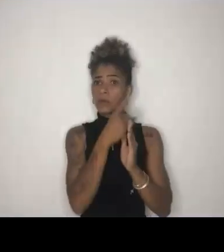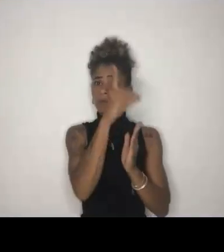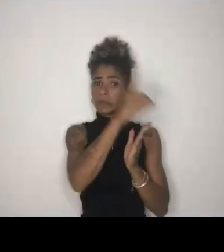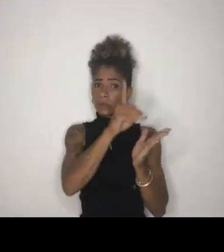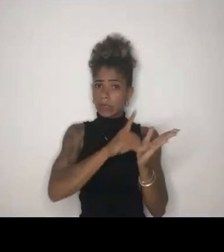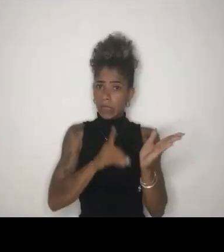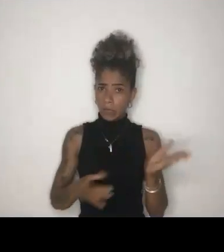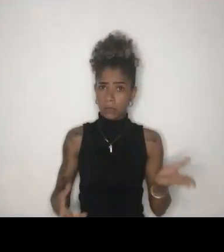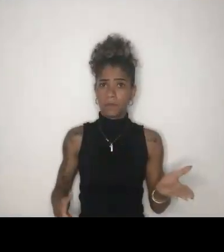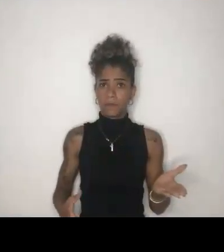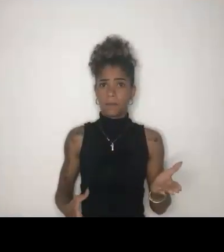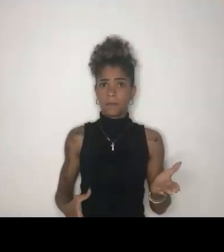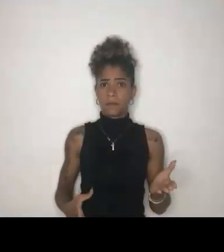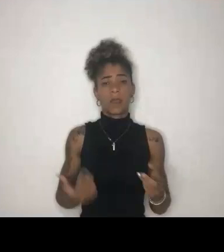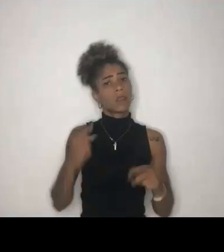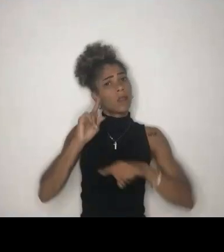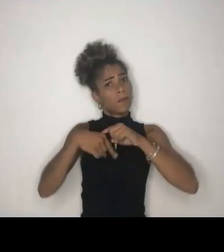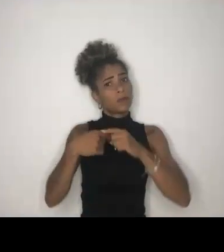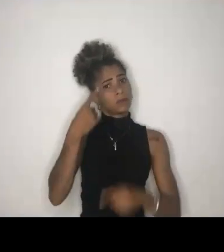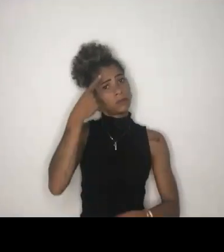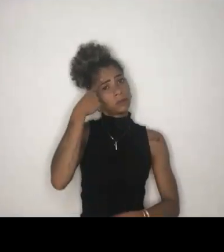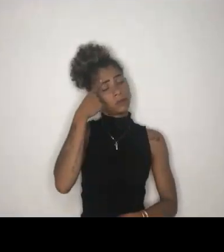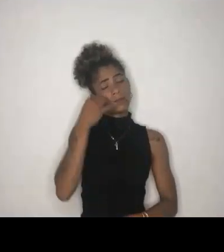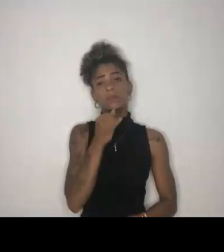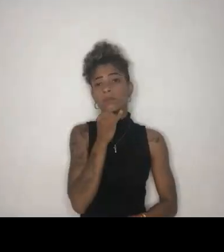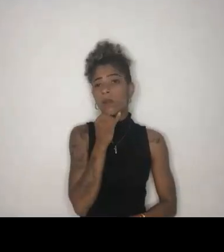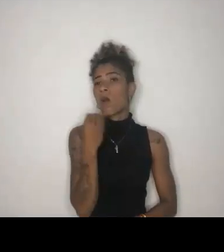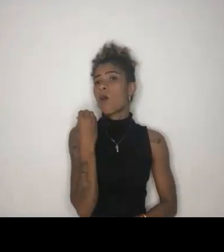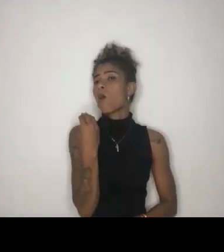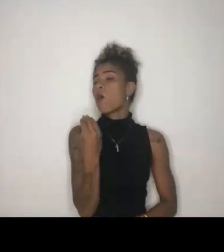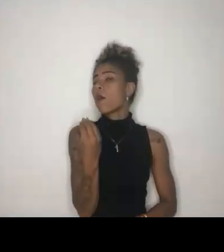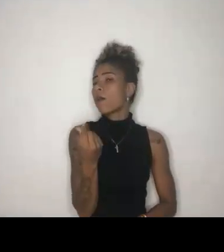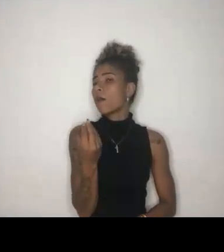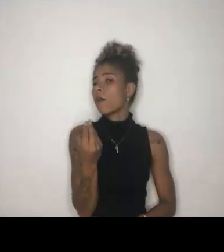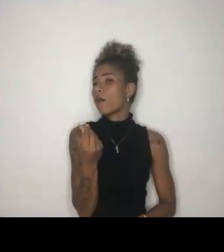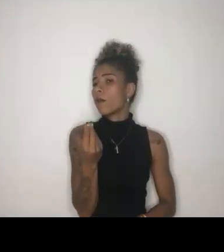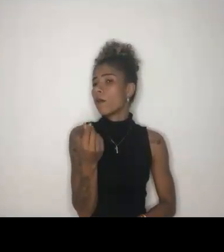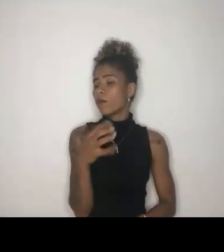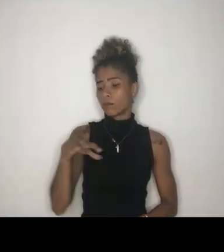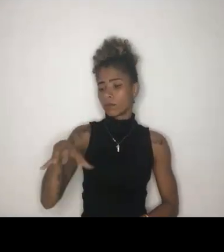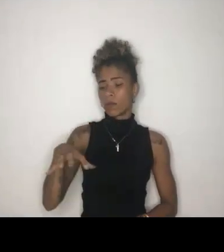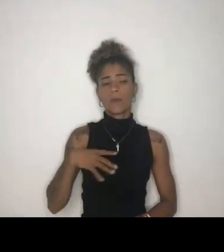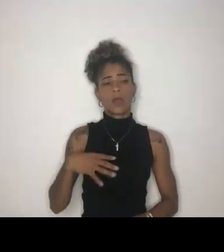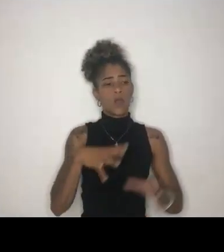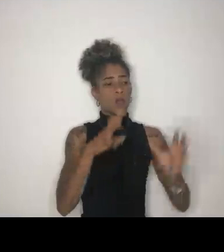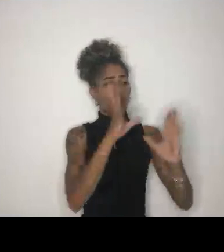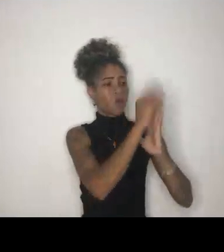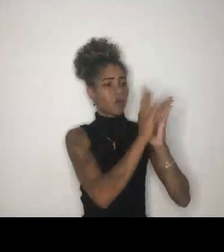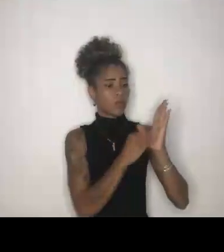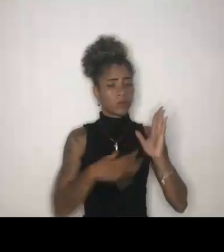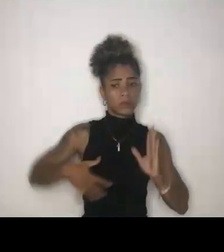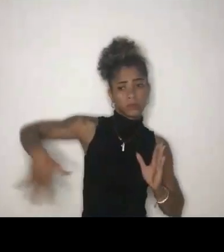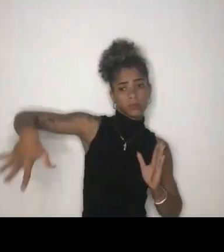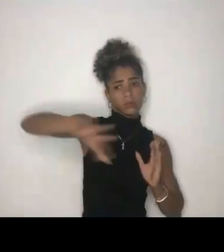depois a gente entra numa questão assim de setorização de conteúdos dentro do evento Então